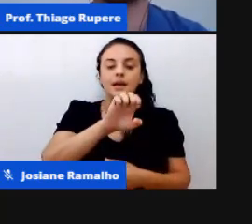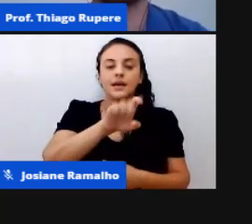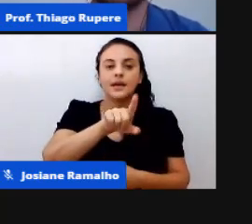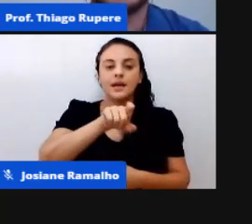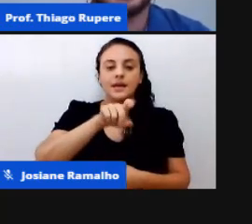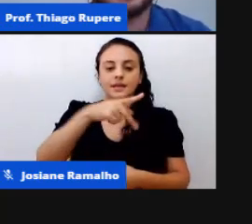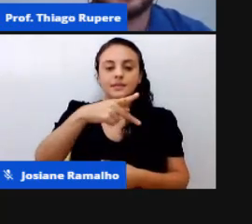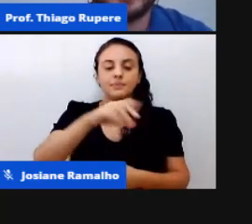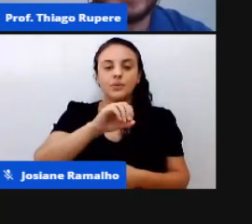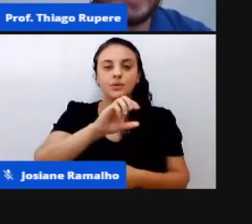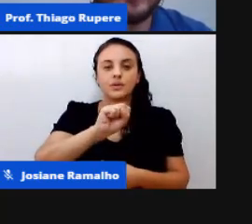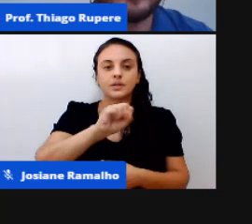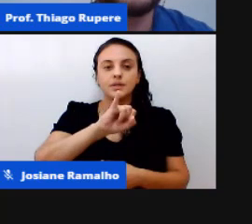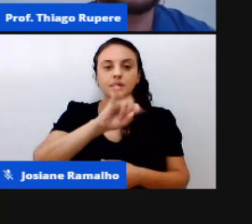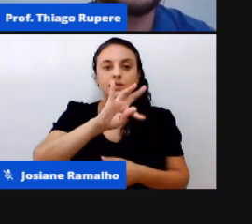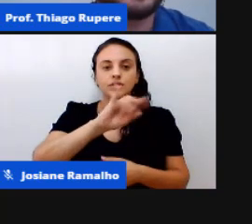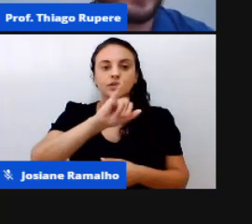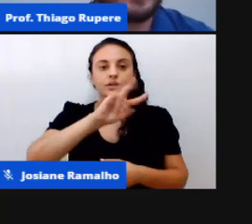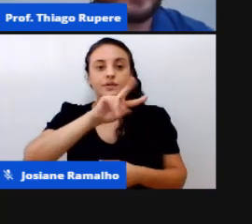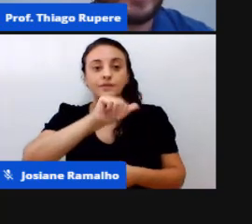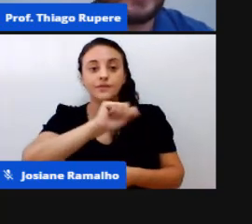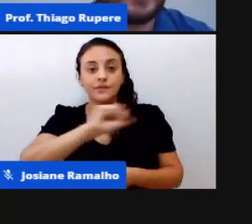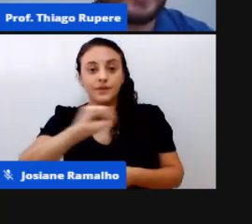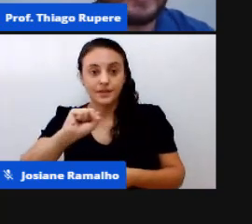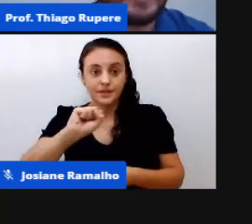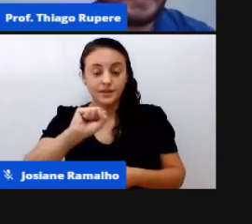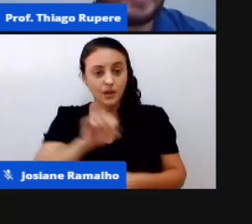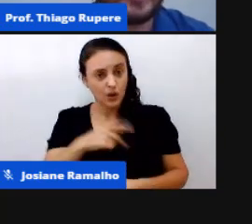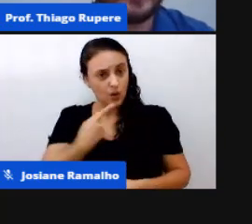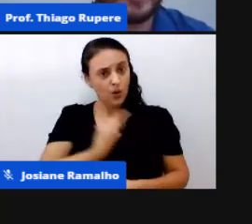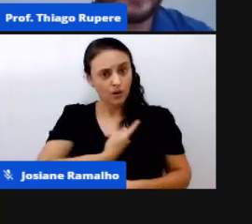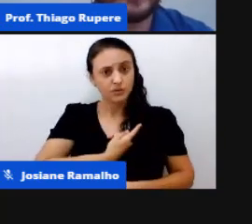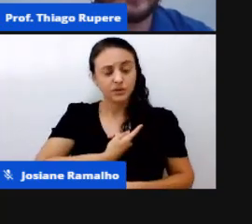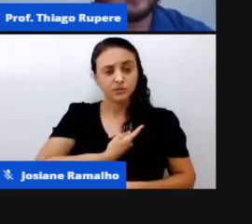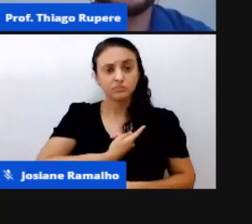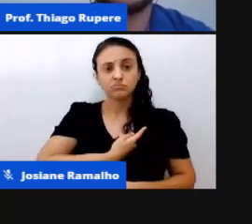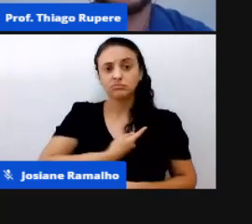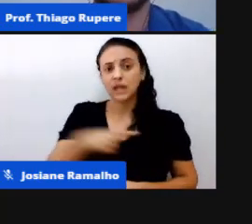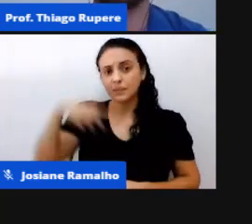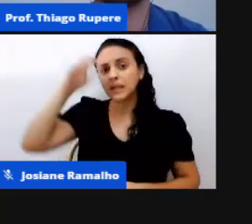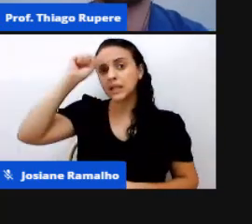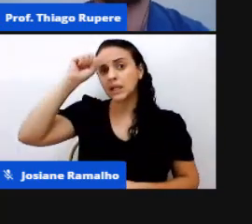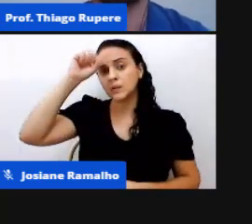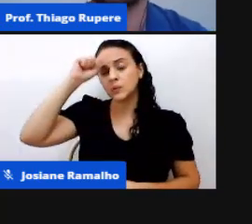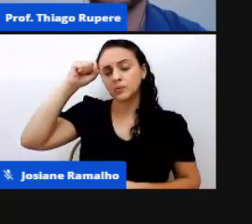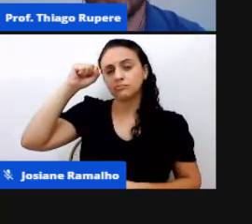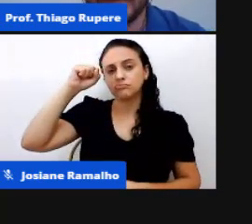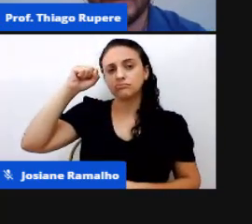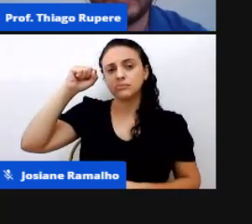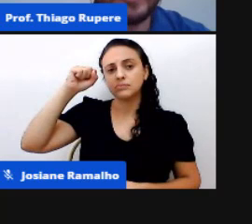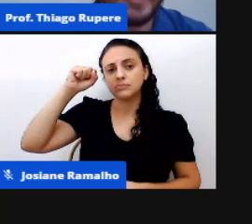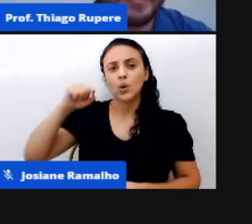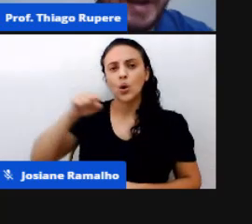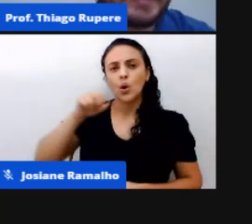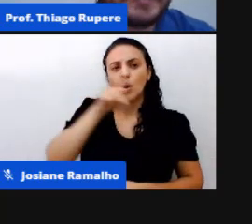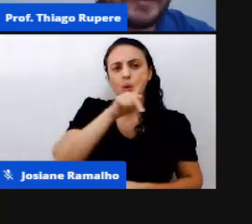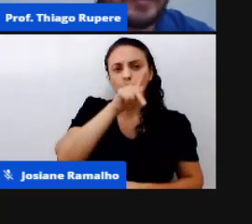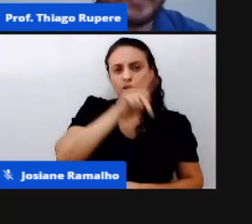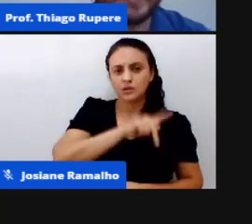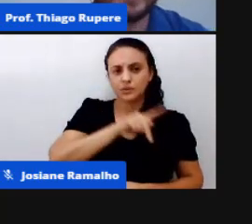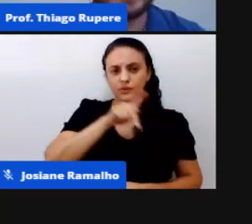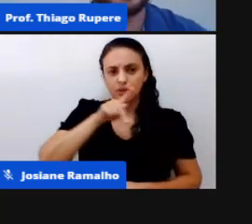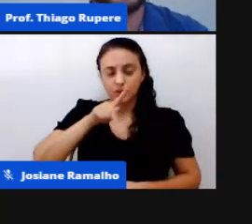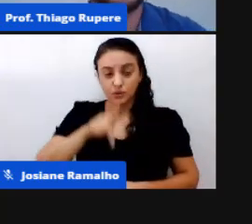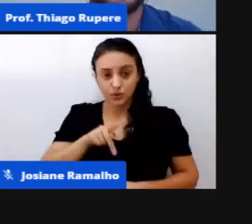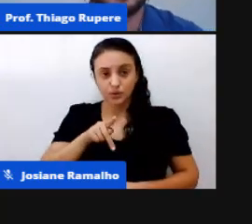Nós, outras gerações, a minha geração, nós aprendemos muito de forma expositiva. Os professores davam inclusive a aula